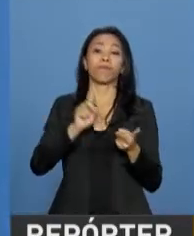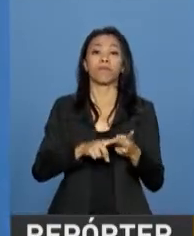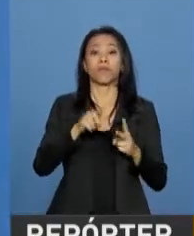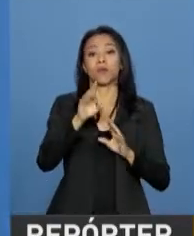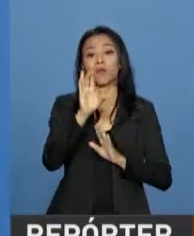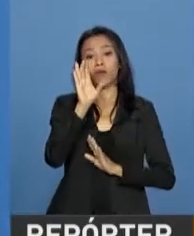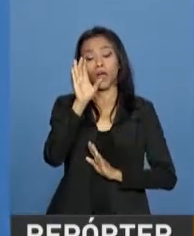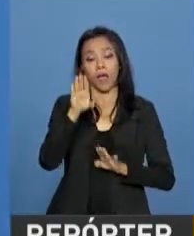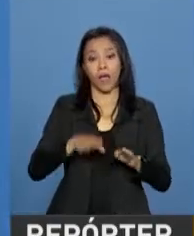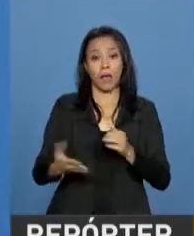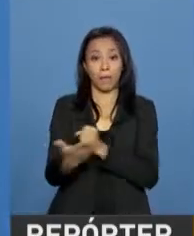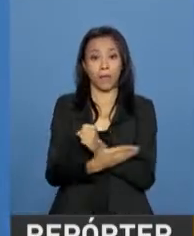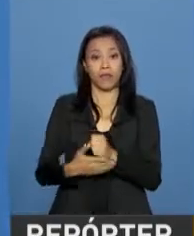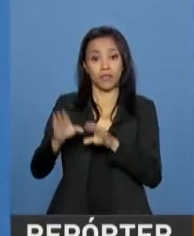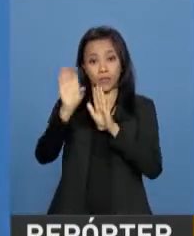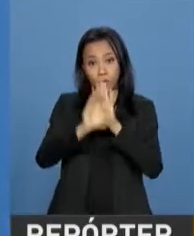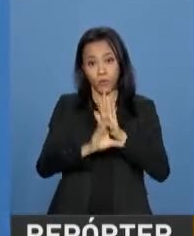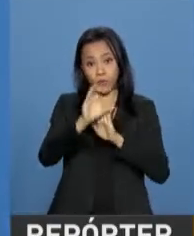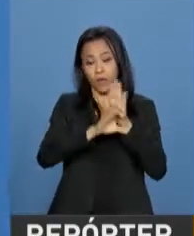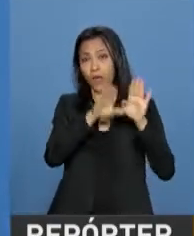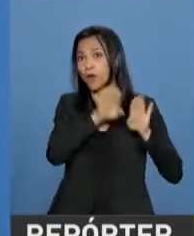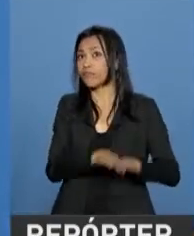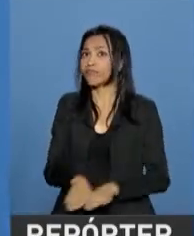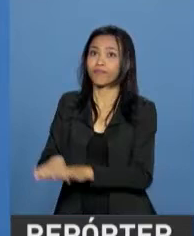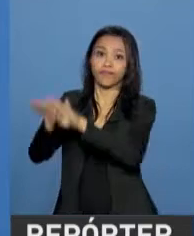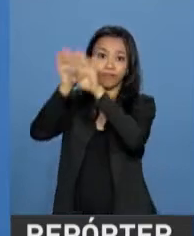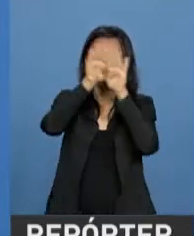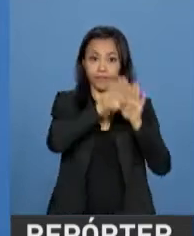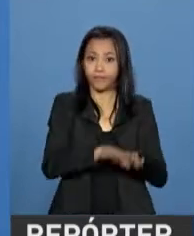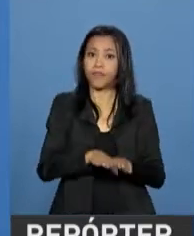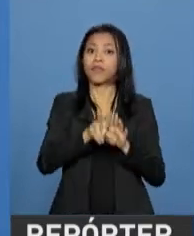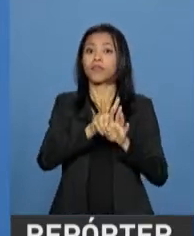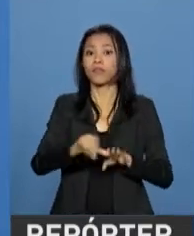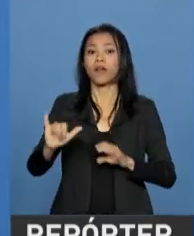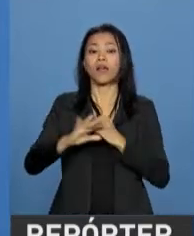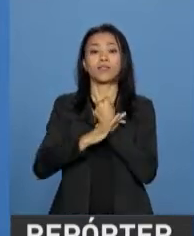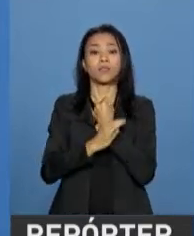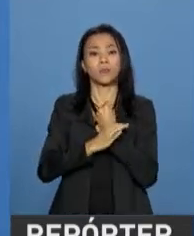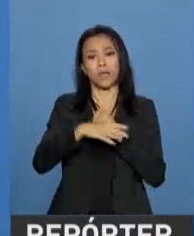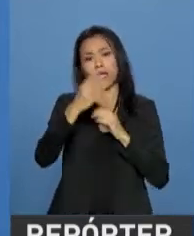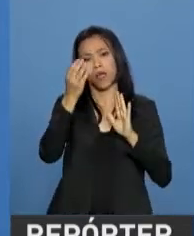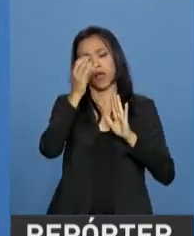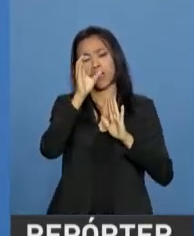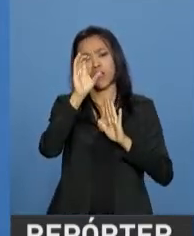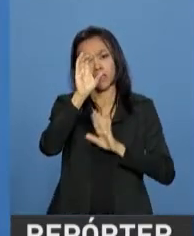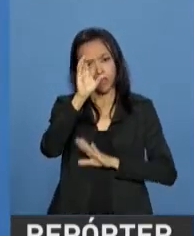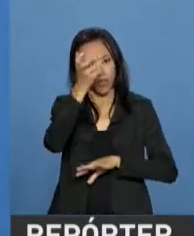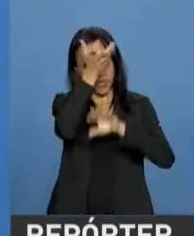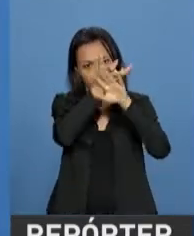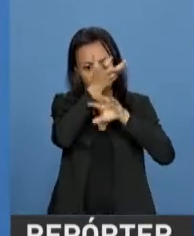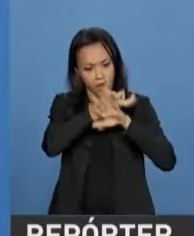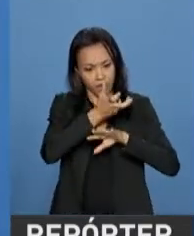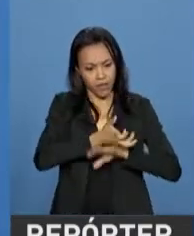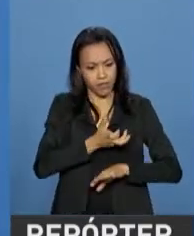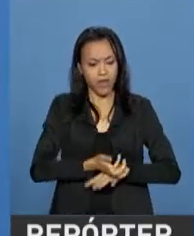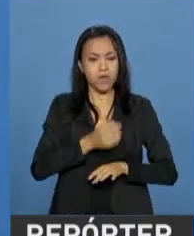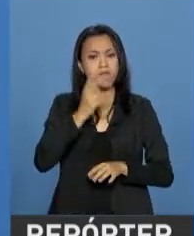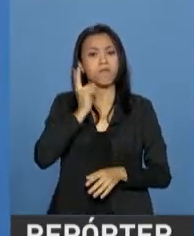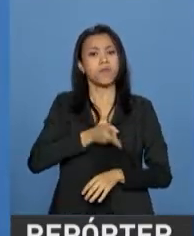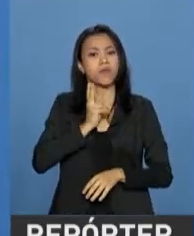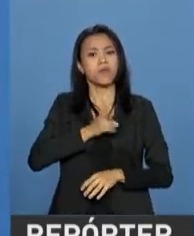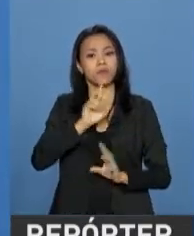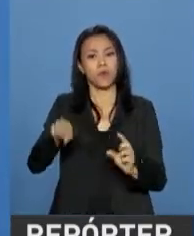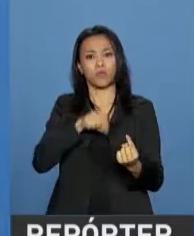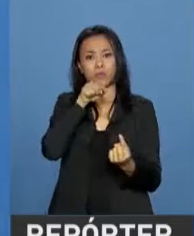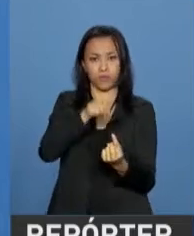que vai assegurar na definição dos currículos os mesmos objetivos de